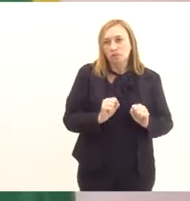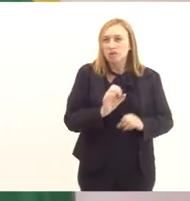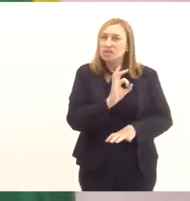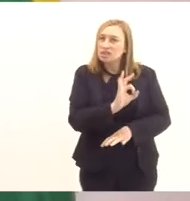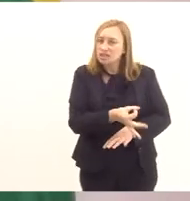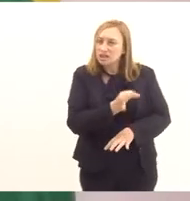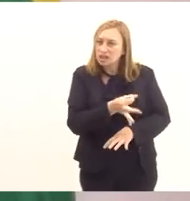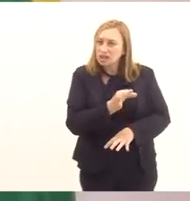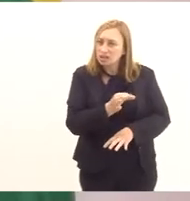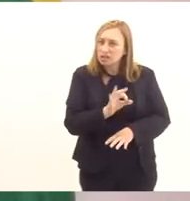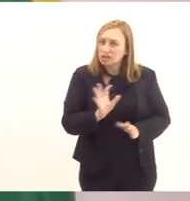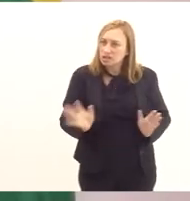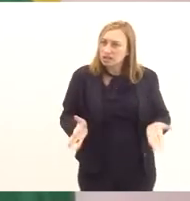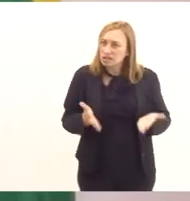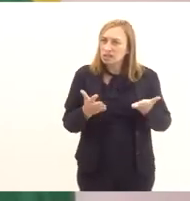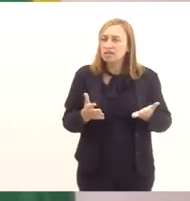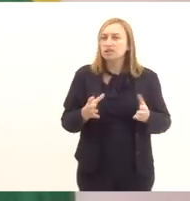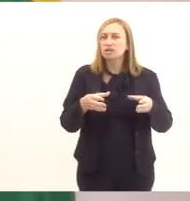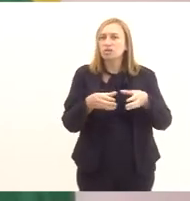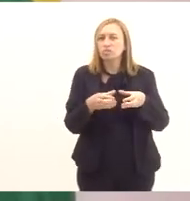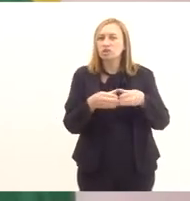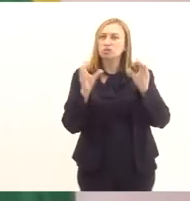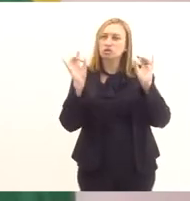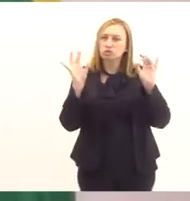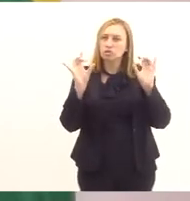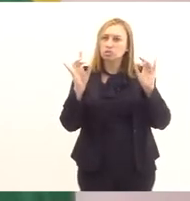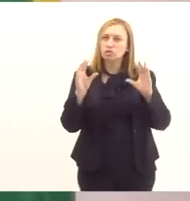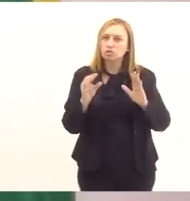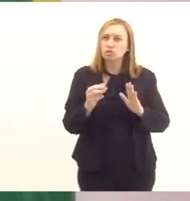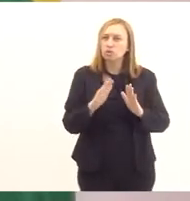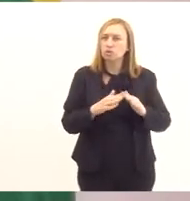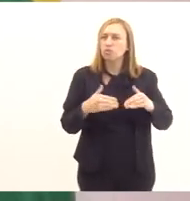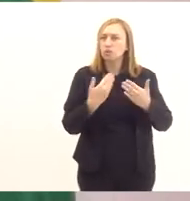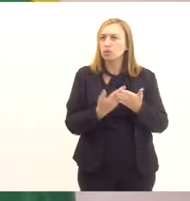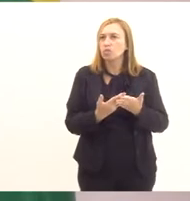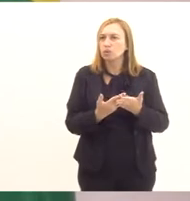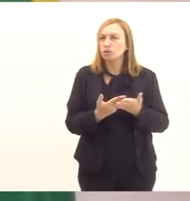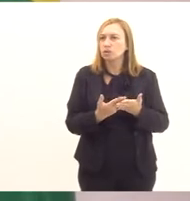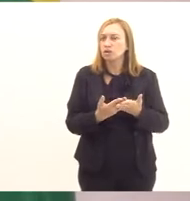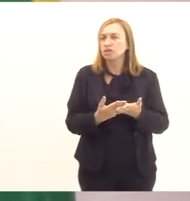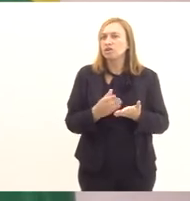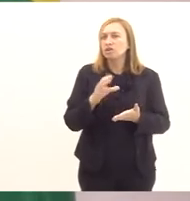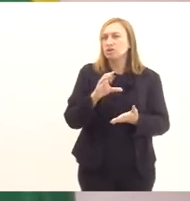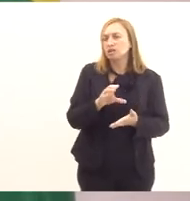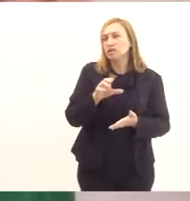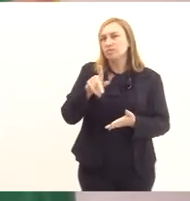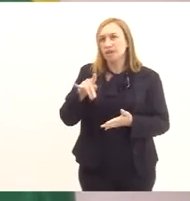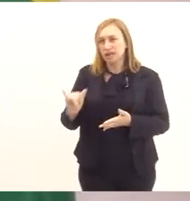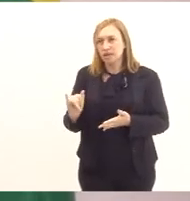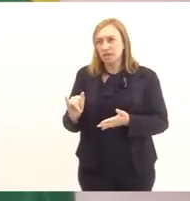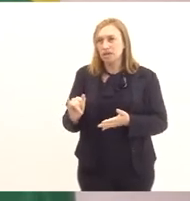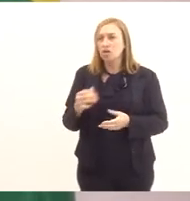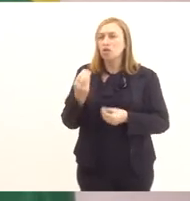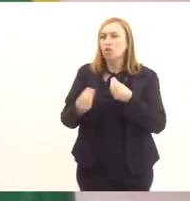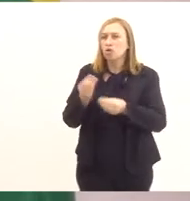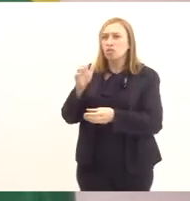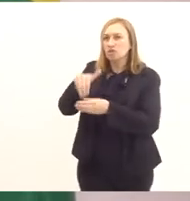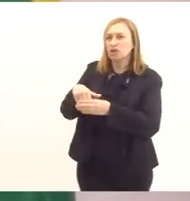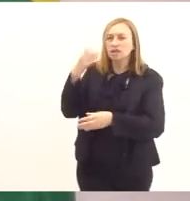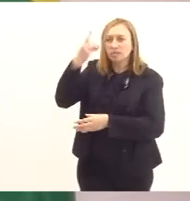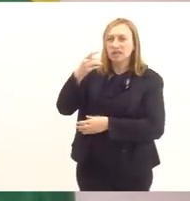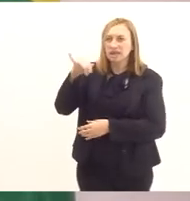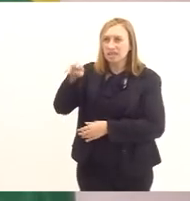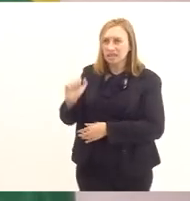efetivamente por iniciativa da comissão especial o requerimento de abertura de uma comissão parlamentar de inquérito como volta evitada